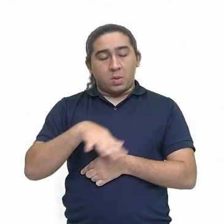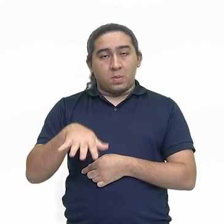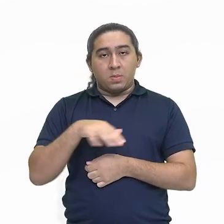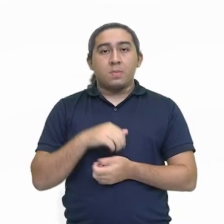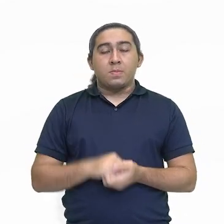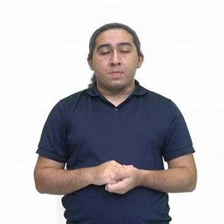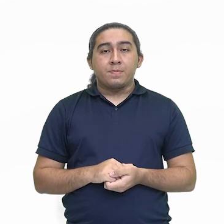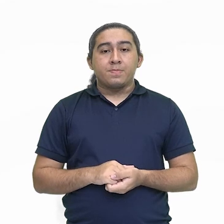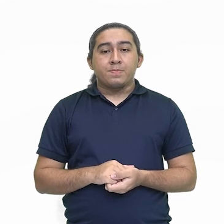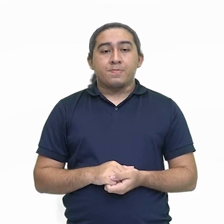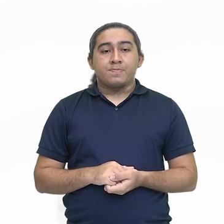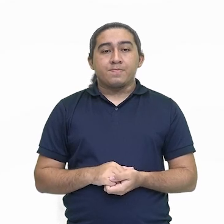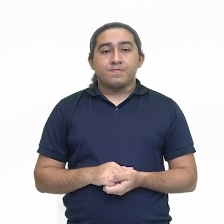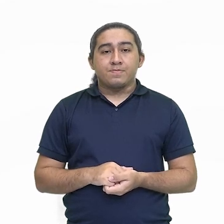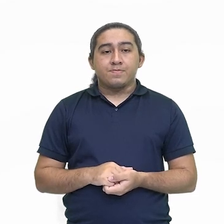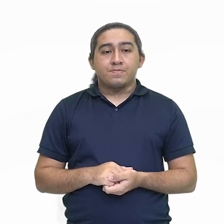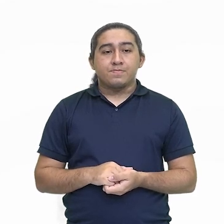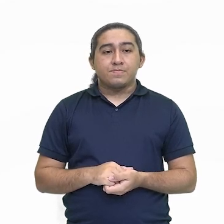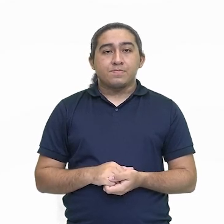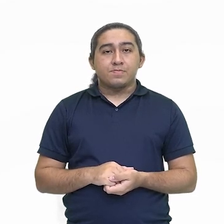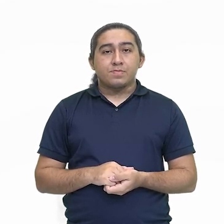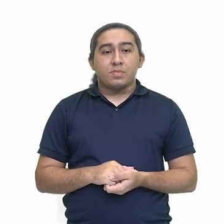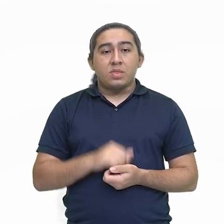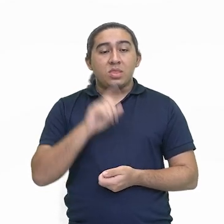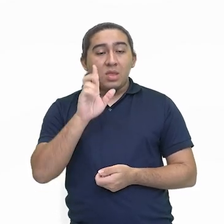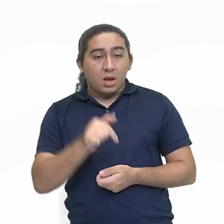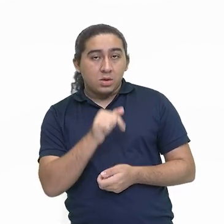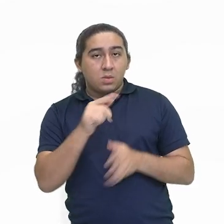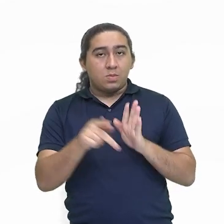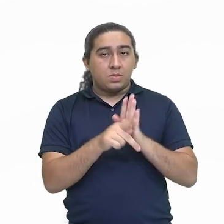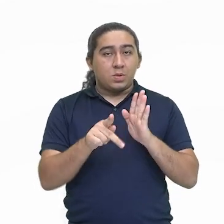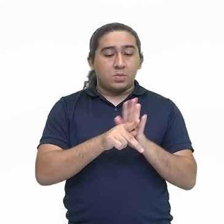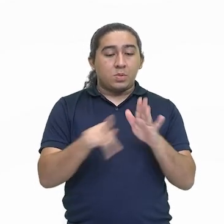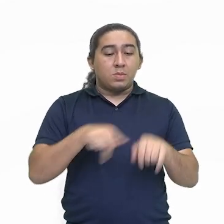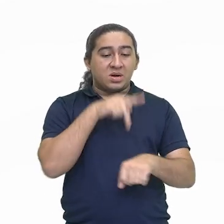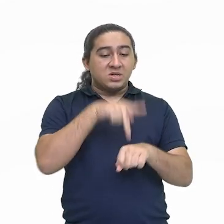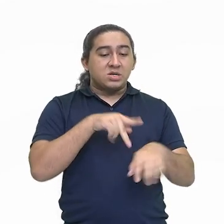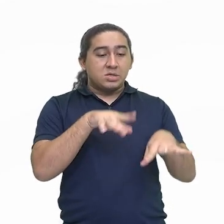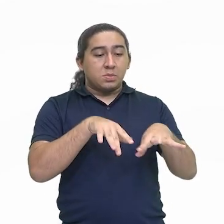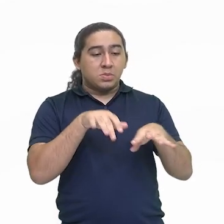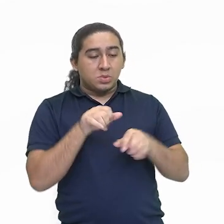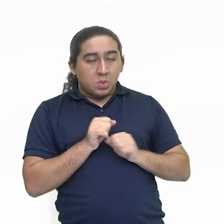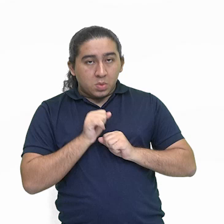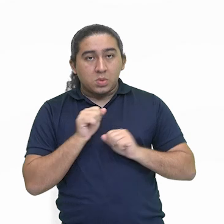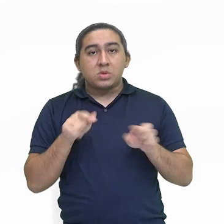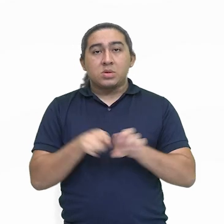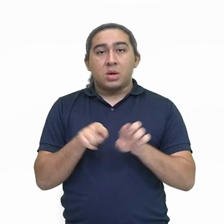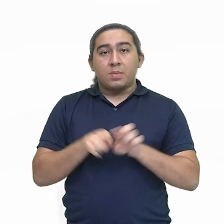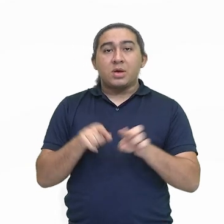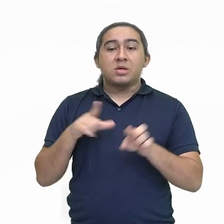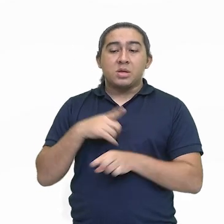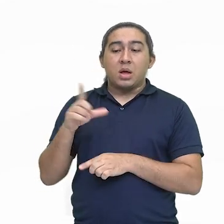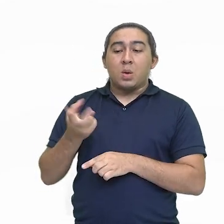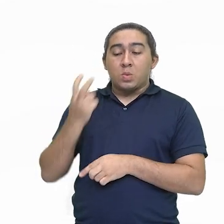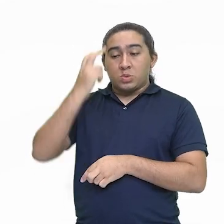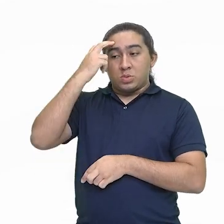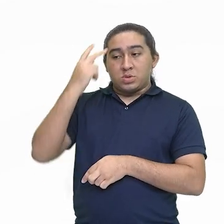E isso, gente, para os países receptores, né, onde eles lá também têm a cultura deles,